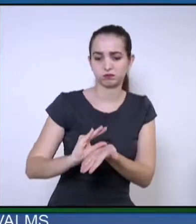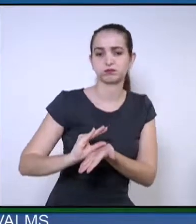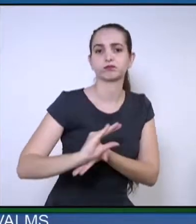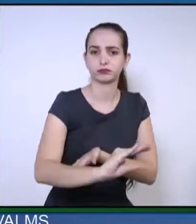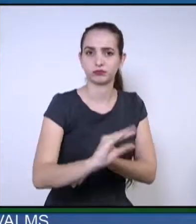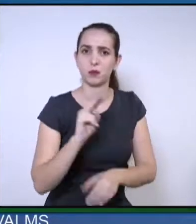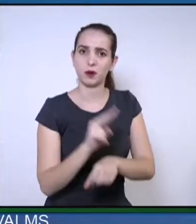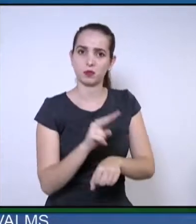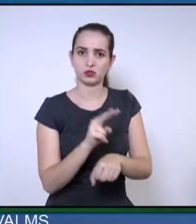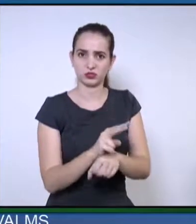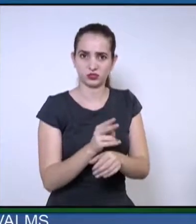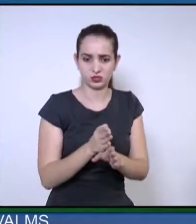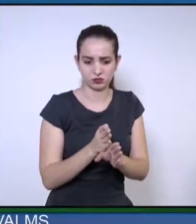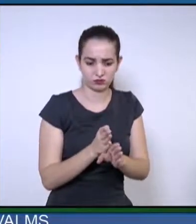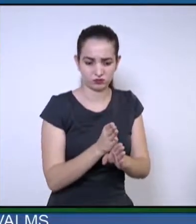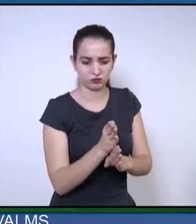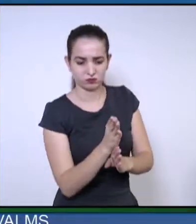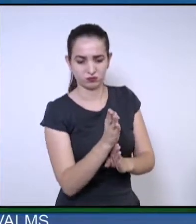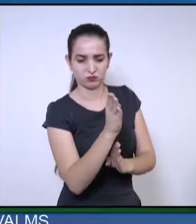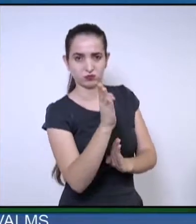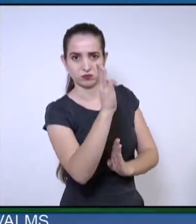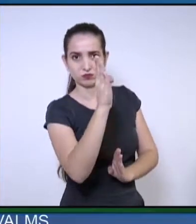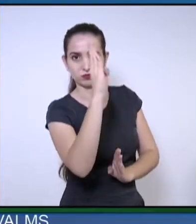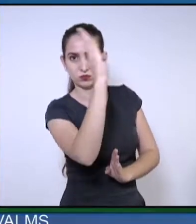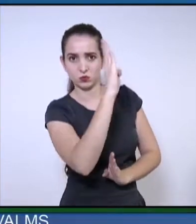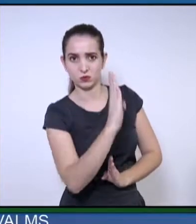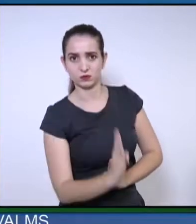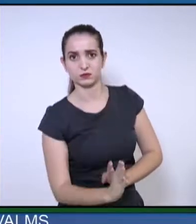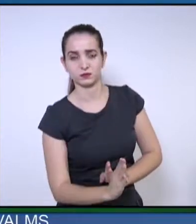nossas fronteiras? Quando?